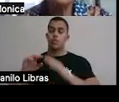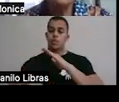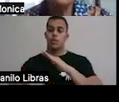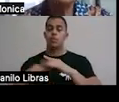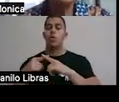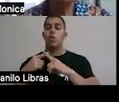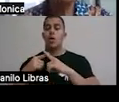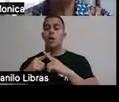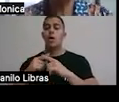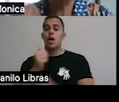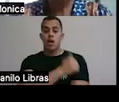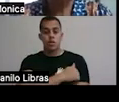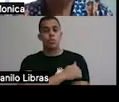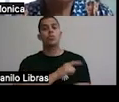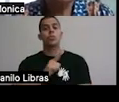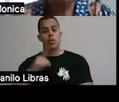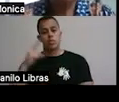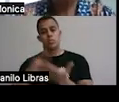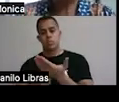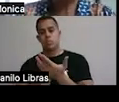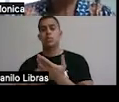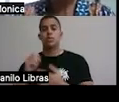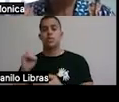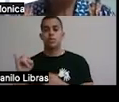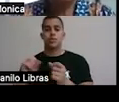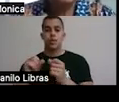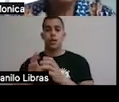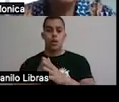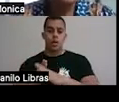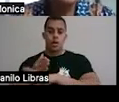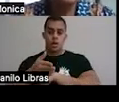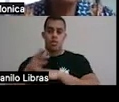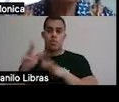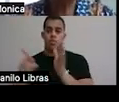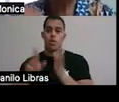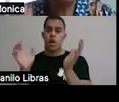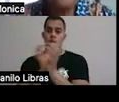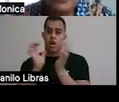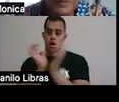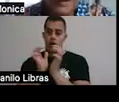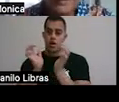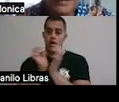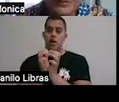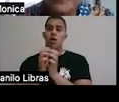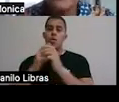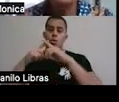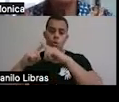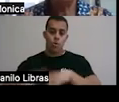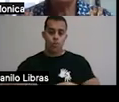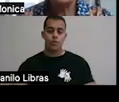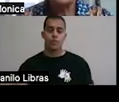grande comprometimento uma vez que eles entram na equipe para uma competição, né?